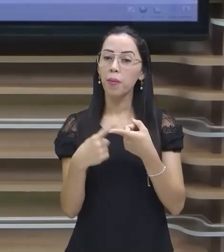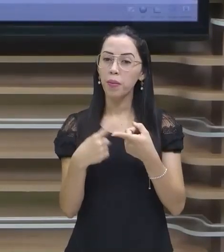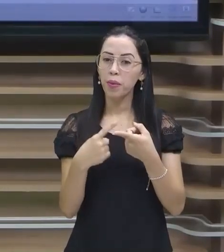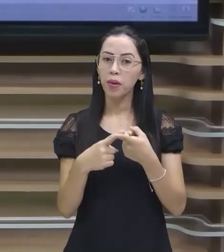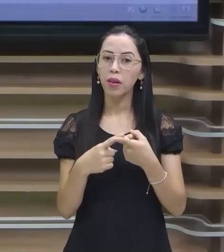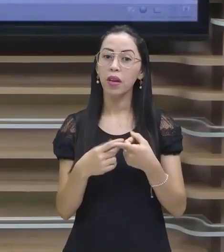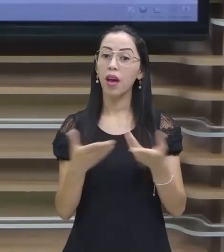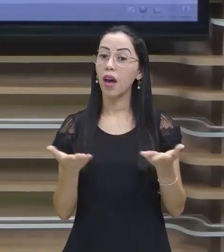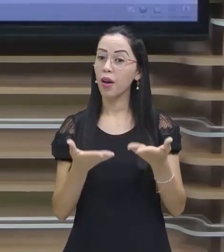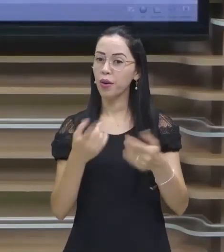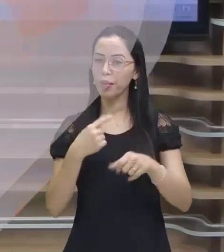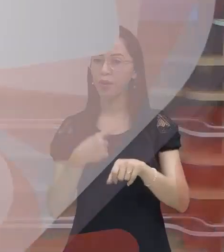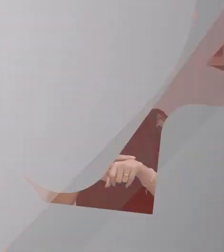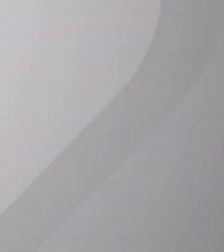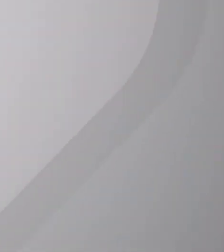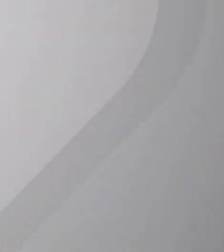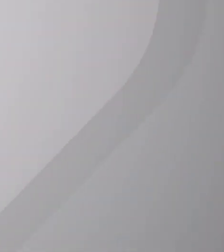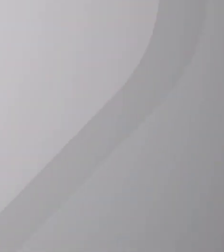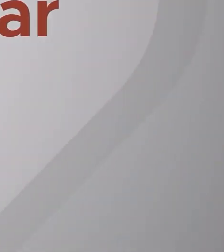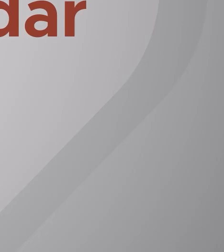nossa hora de estudar.